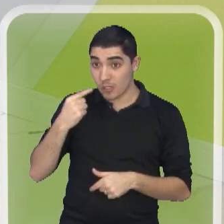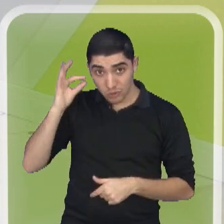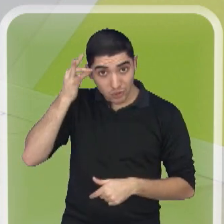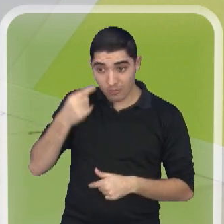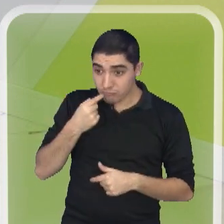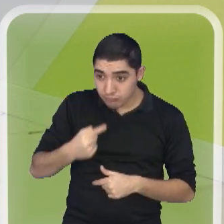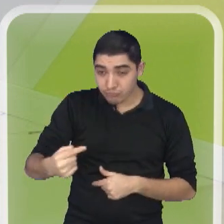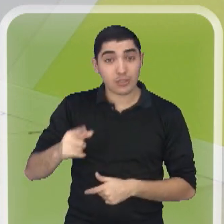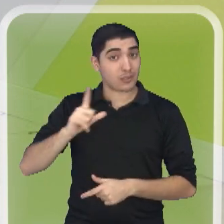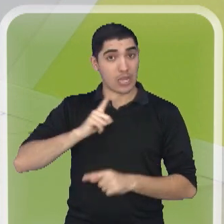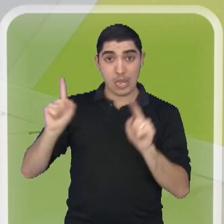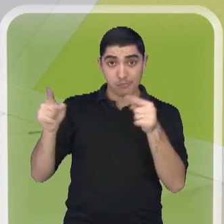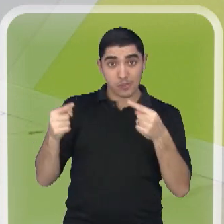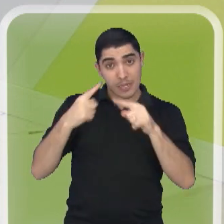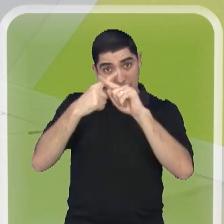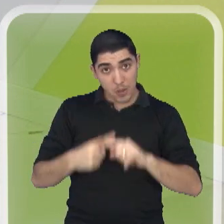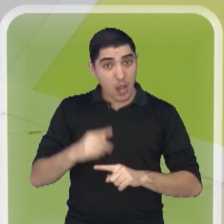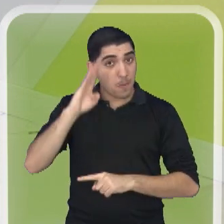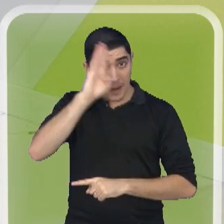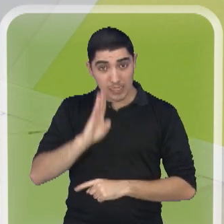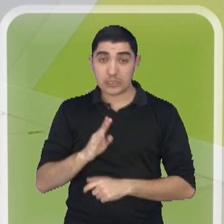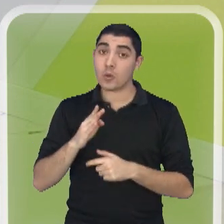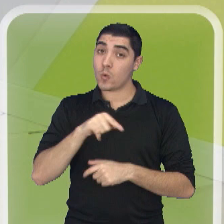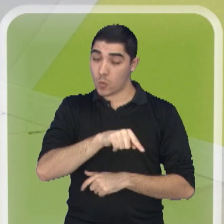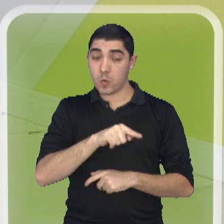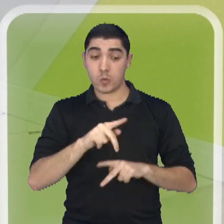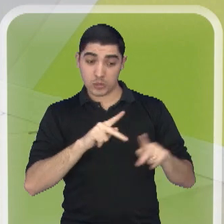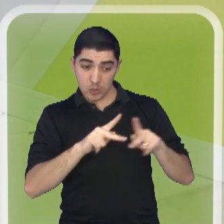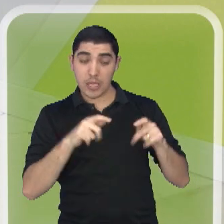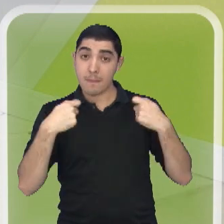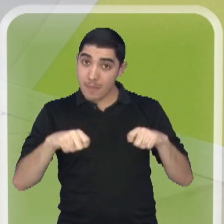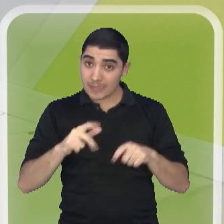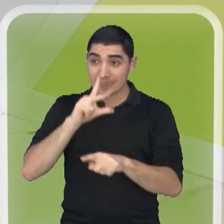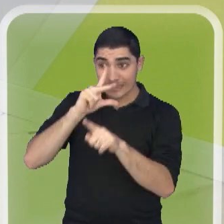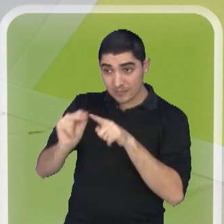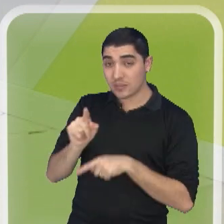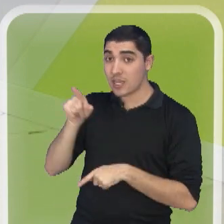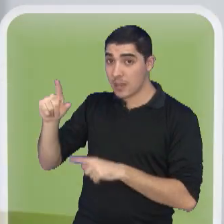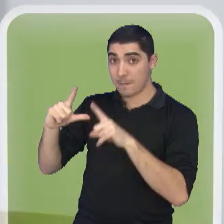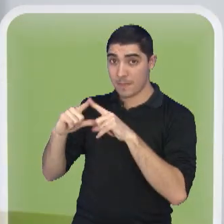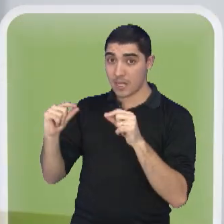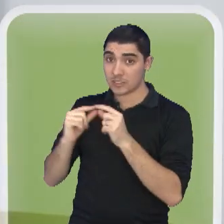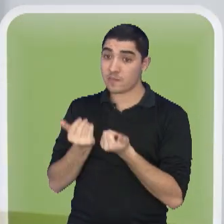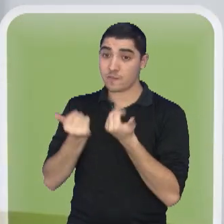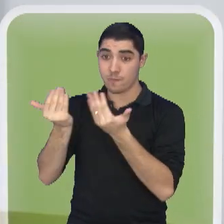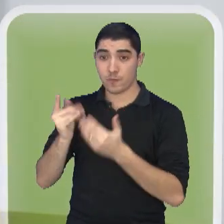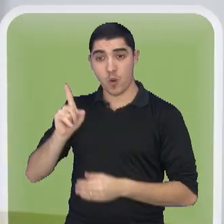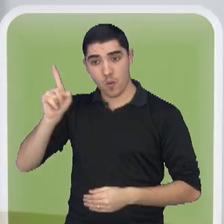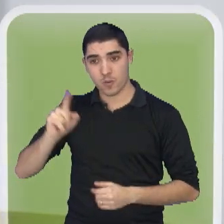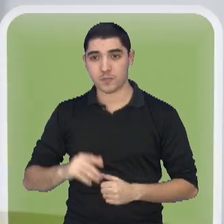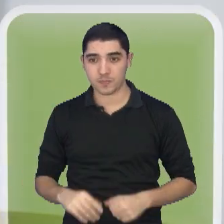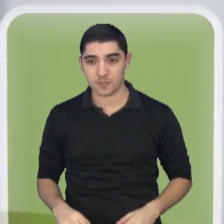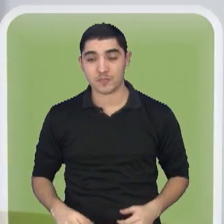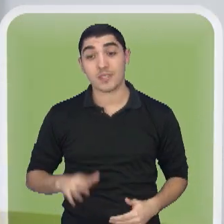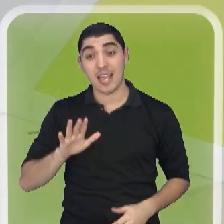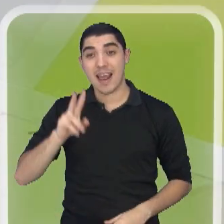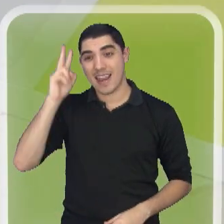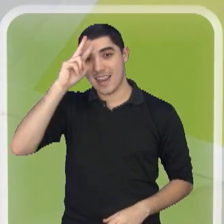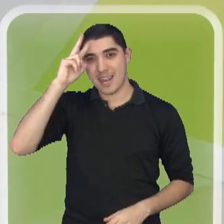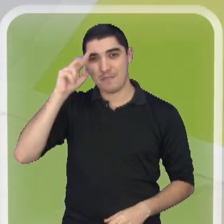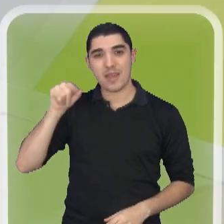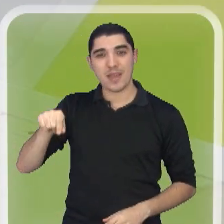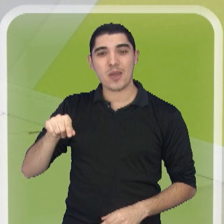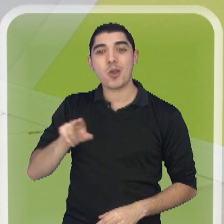jogo pelo Brasileirão, o jogo que o São José precisa vencer, o Minas Brasília lá no Distrito Federal. É, agora esses dois jogos... Só um detalhe, o nome do